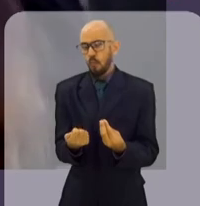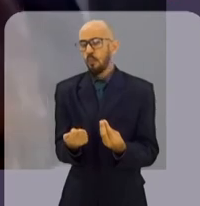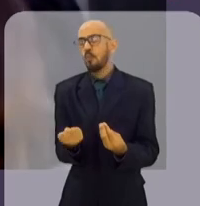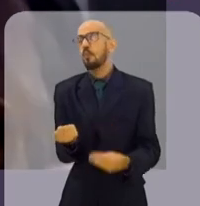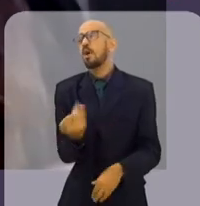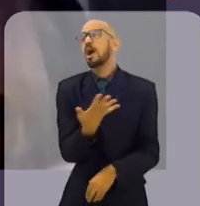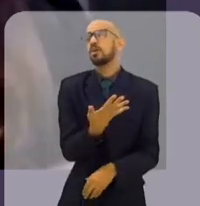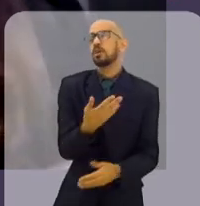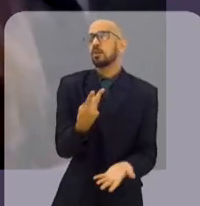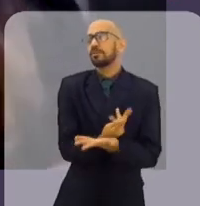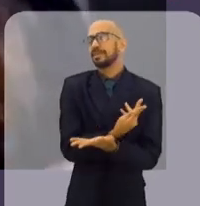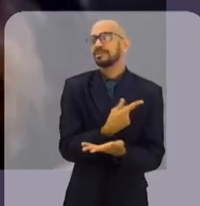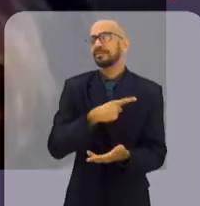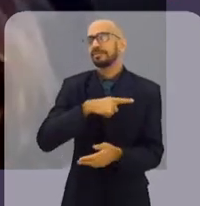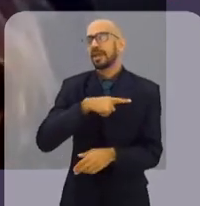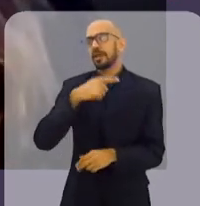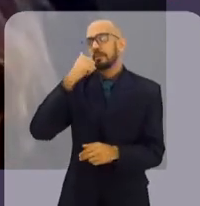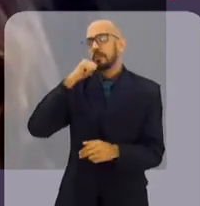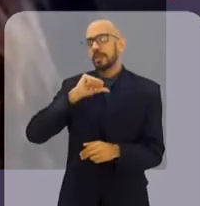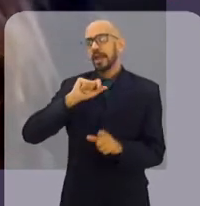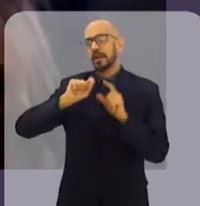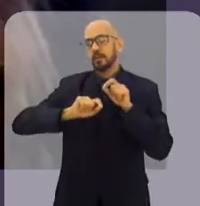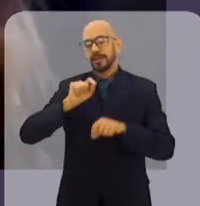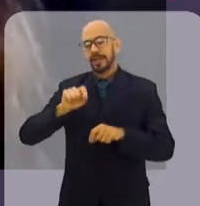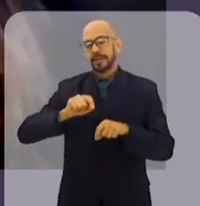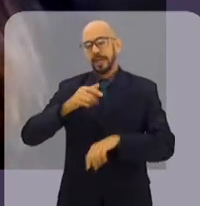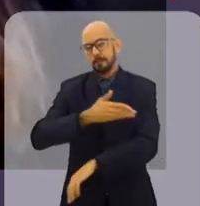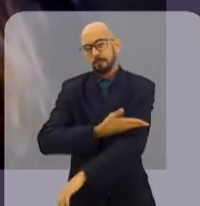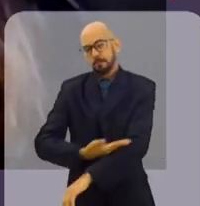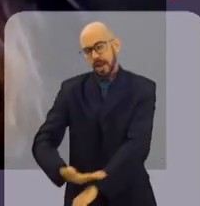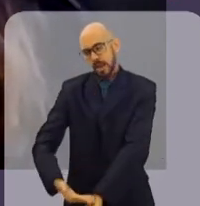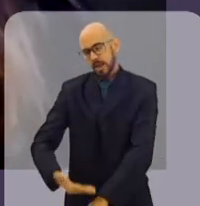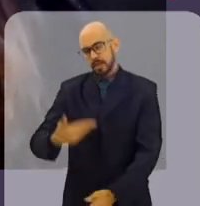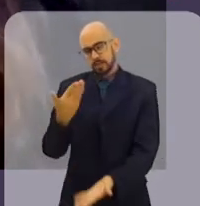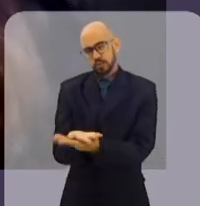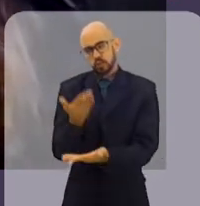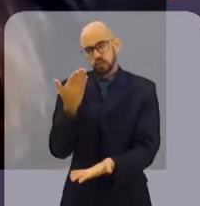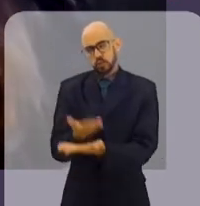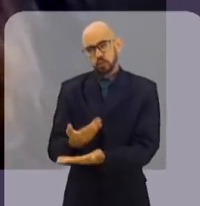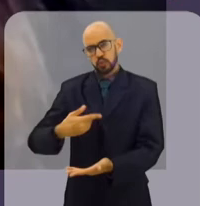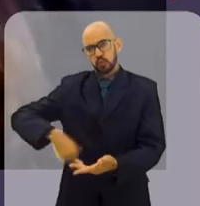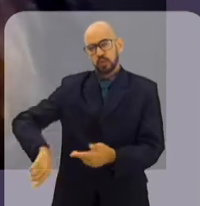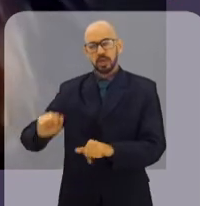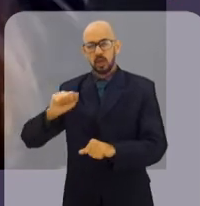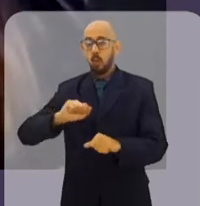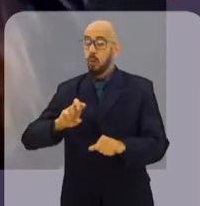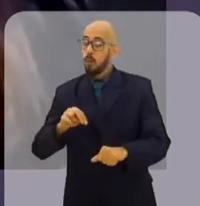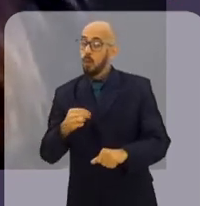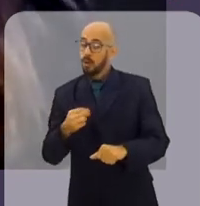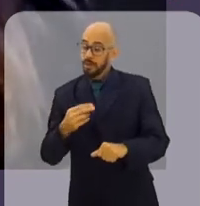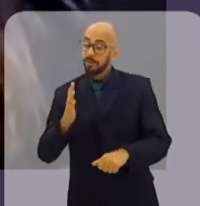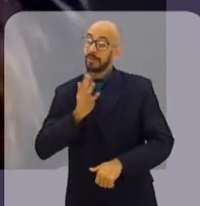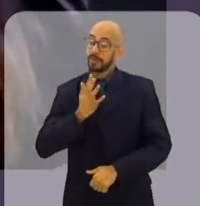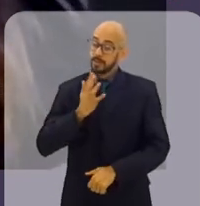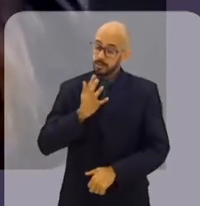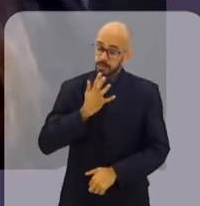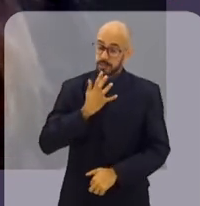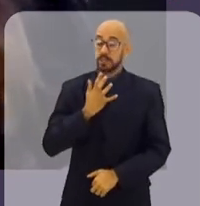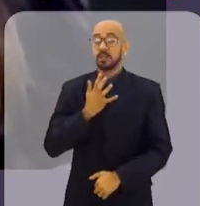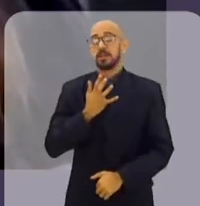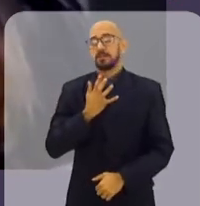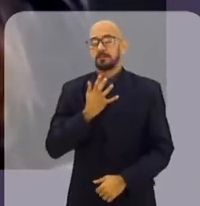social alta, né? E qual é o peso de intelectuais não serem lidas como mulheres negras,